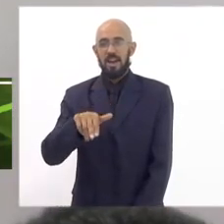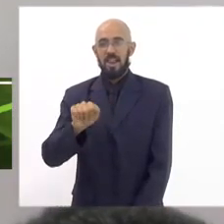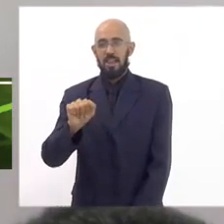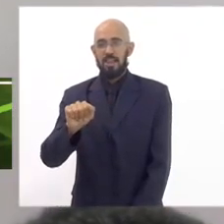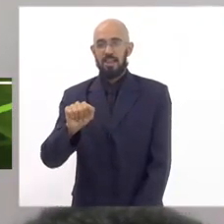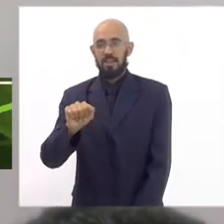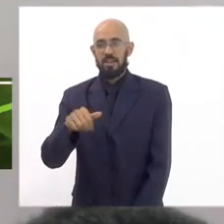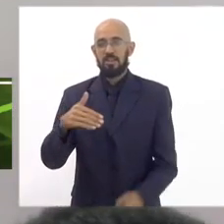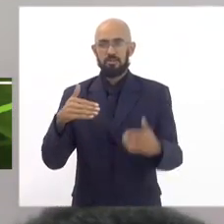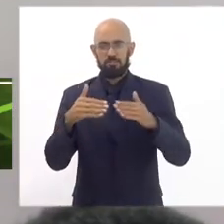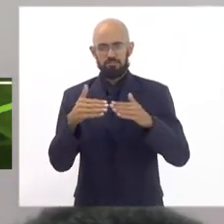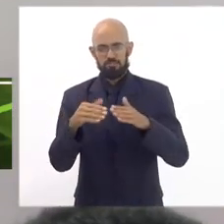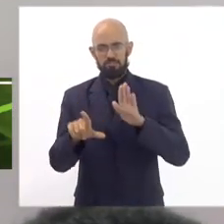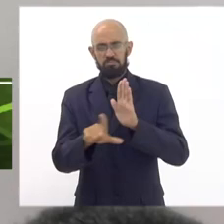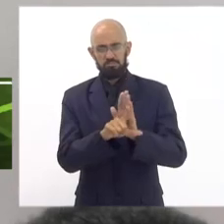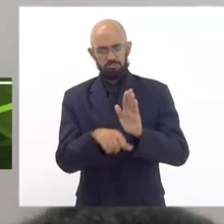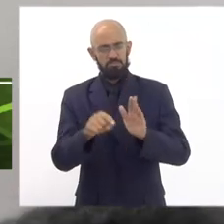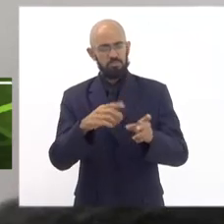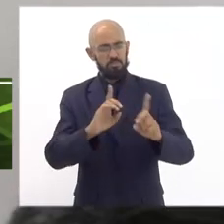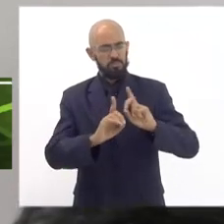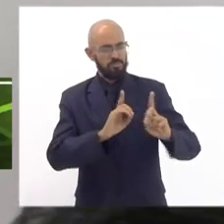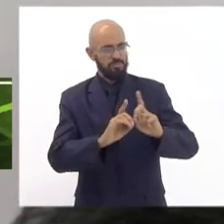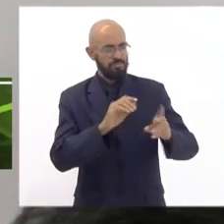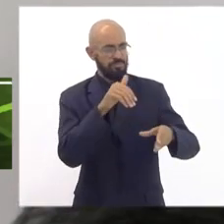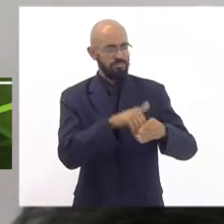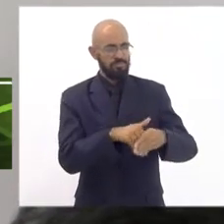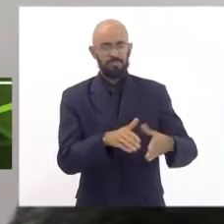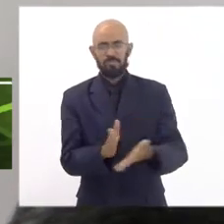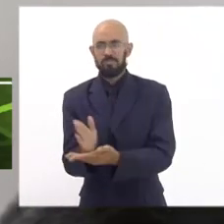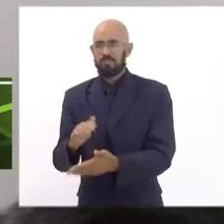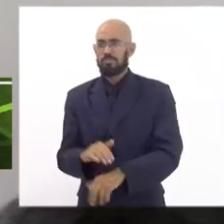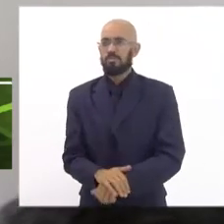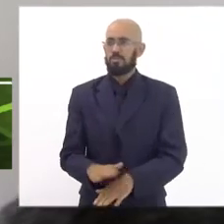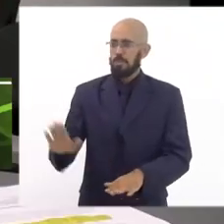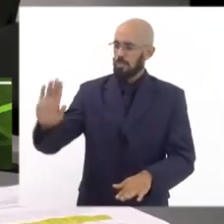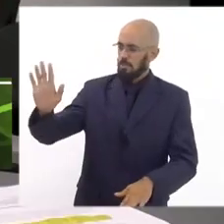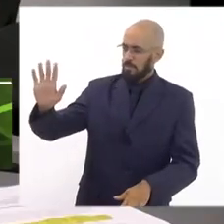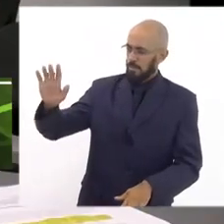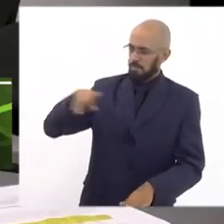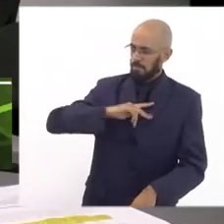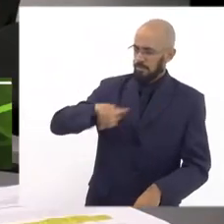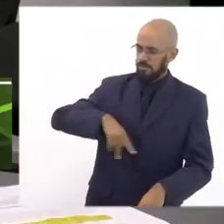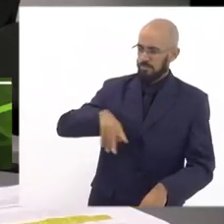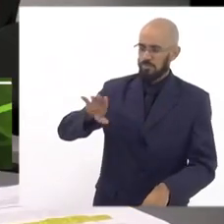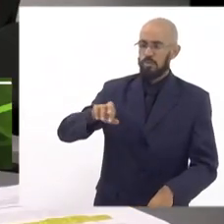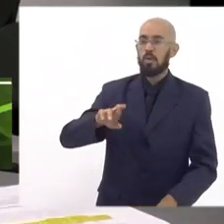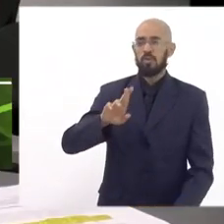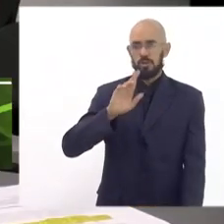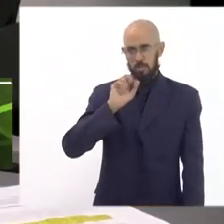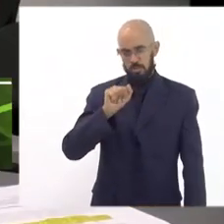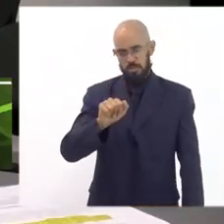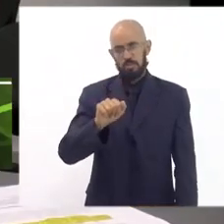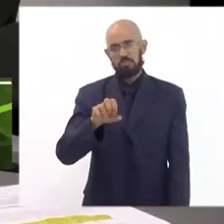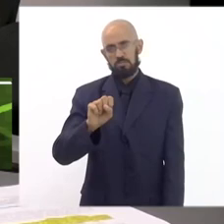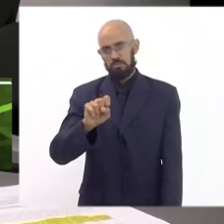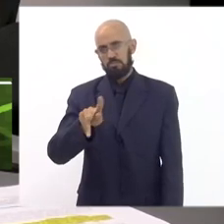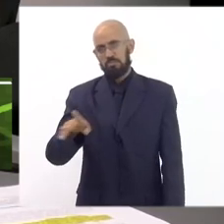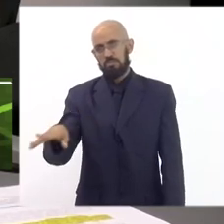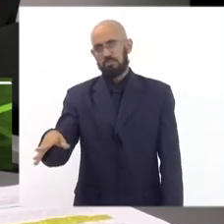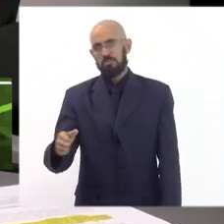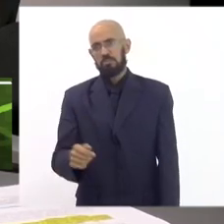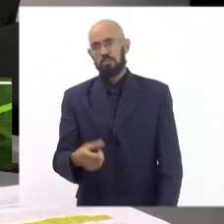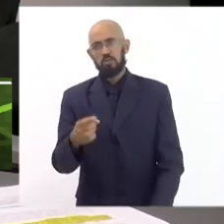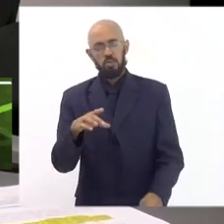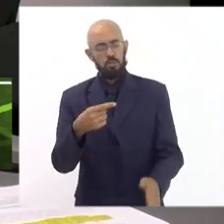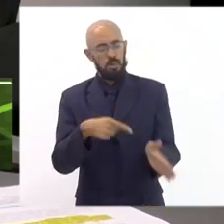legalidade. Em discussão, em votação, aprovado. Presidente. Deputado Rodrigo Morim. É uma